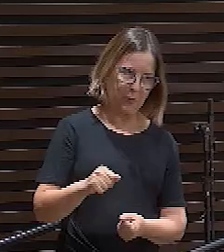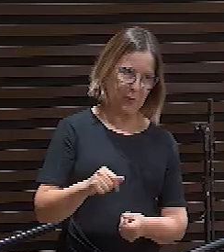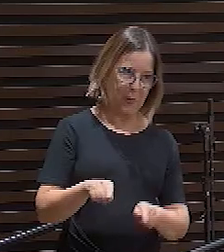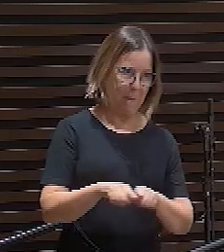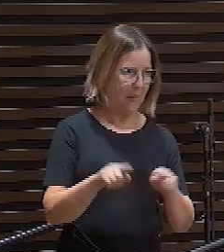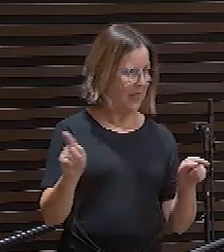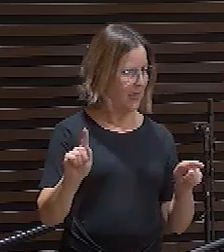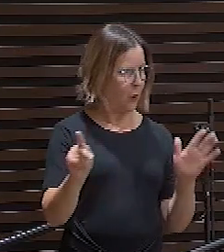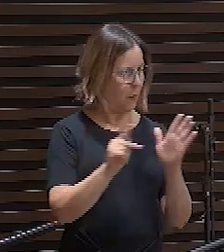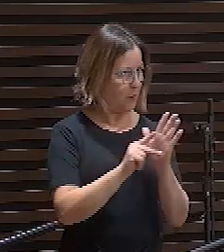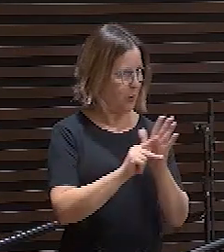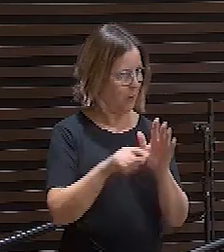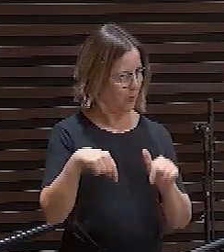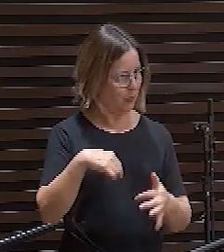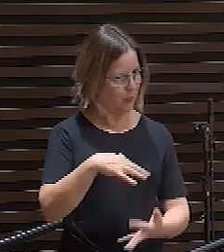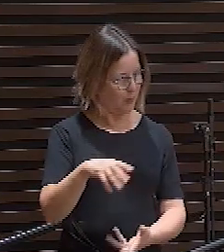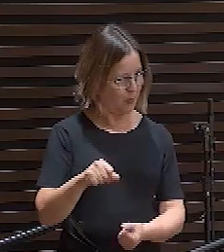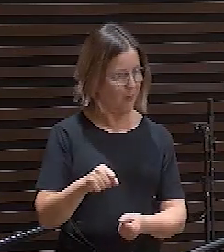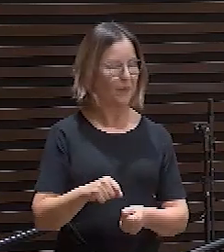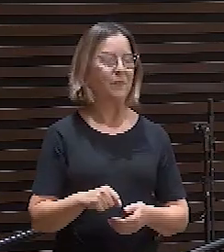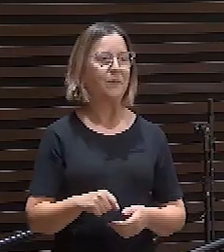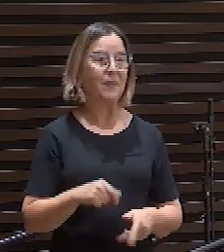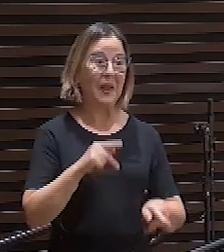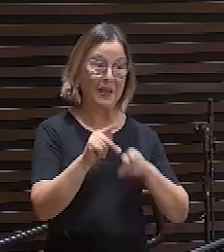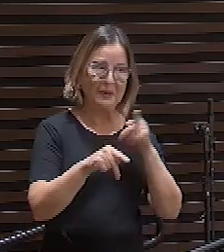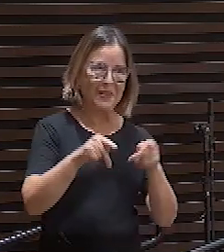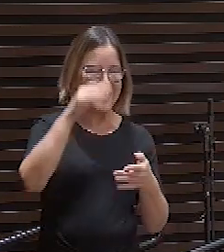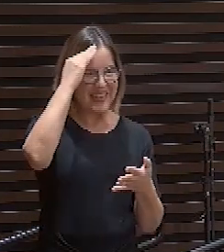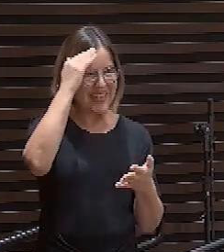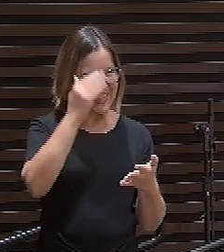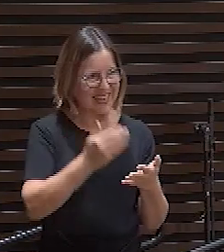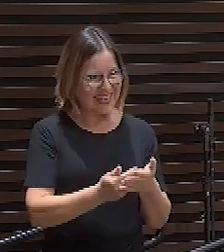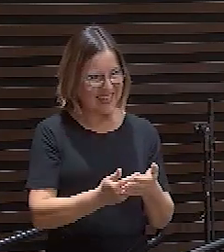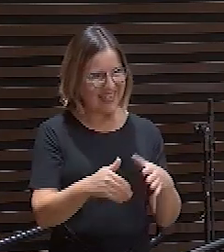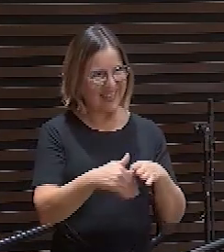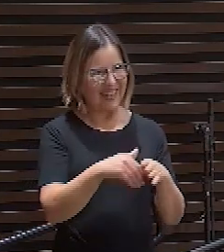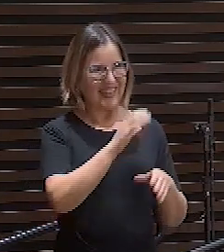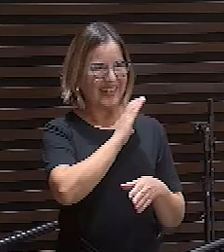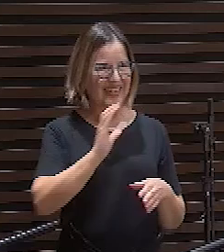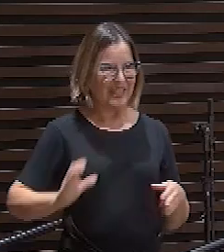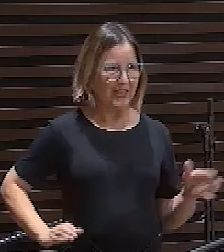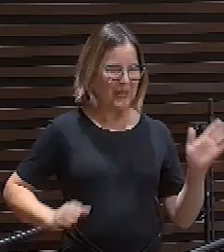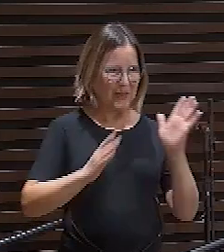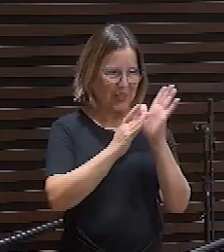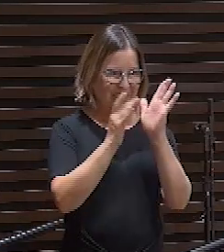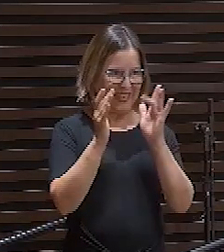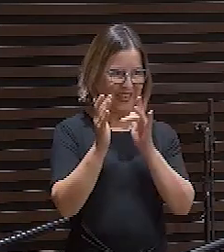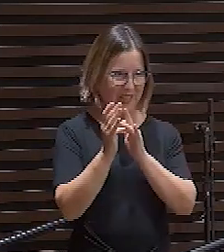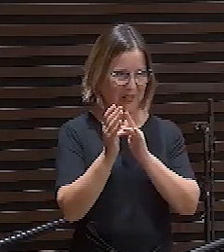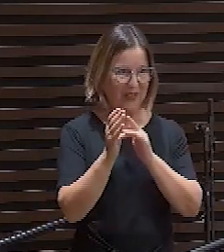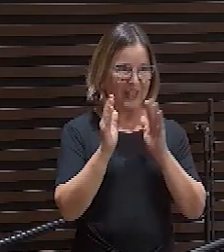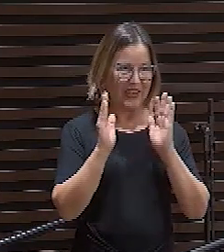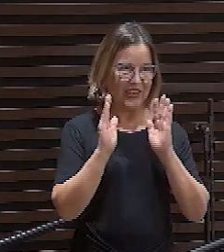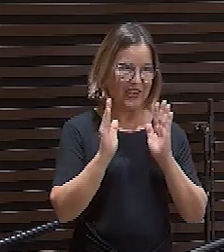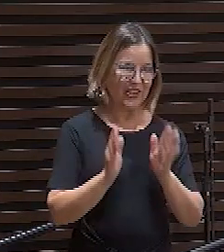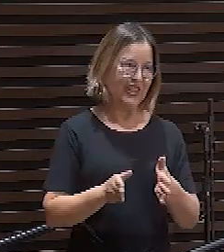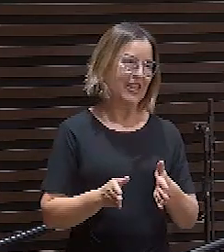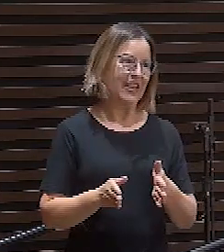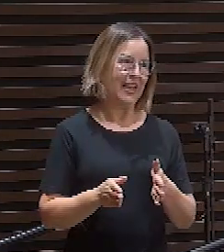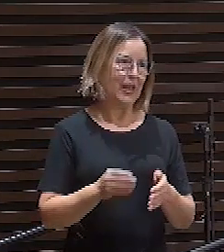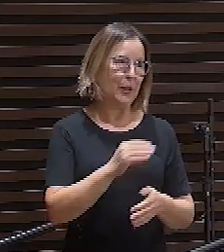não somos daqui. Aqueles que creem em Cristo Jesus, aqueles que já morreram